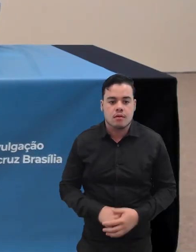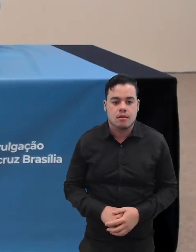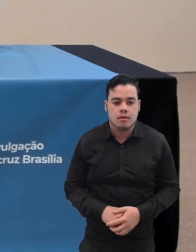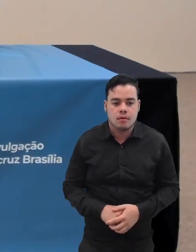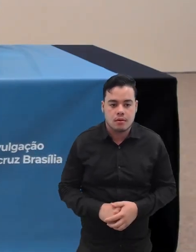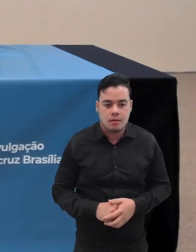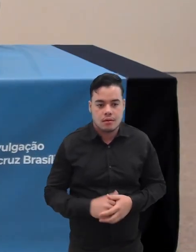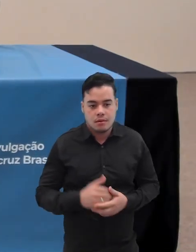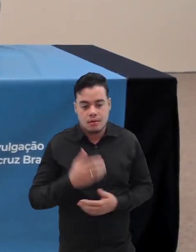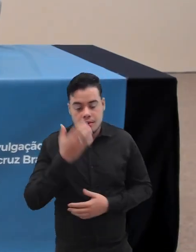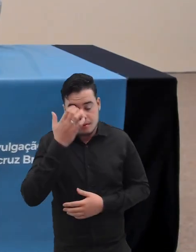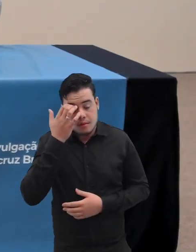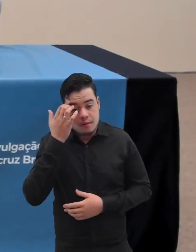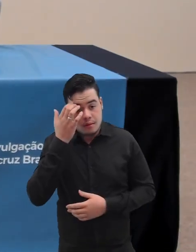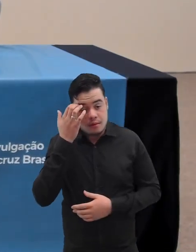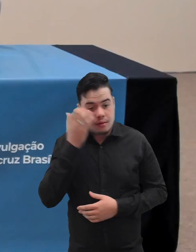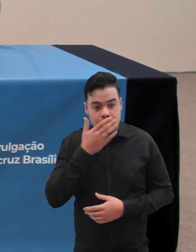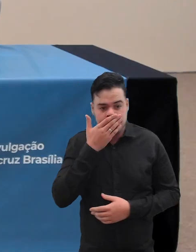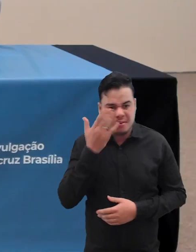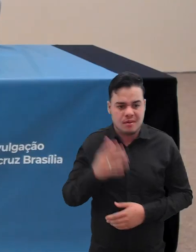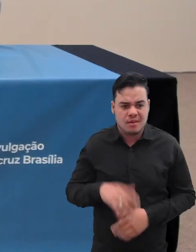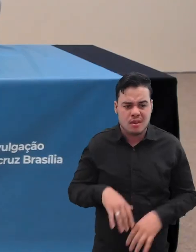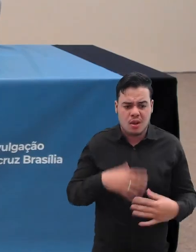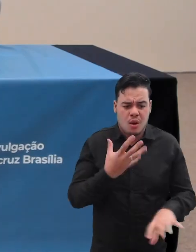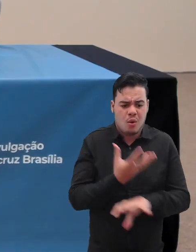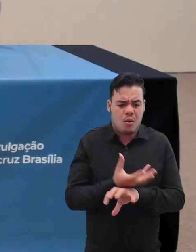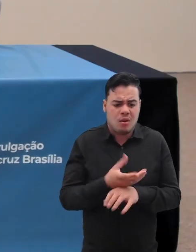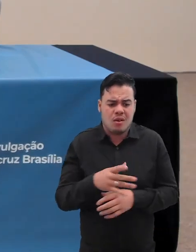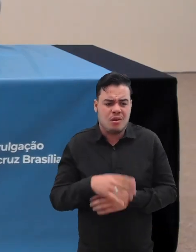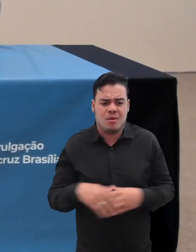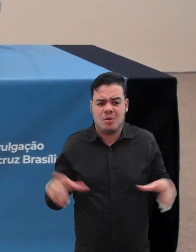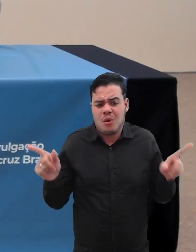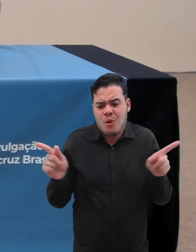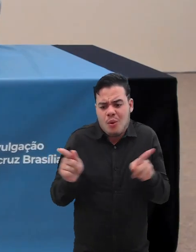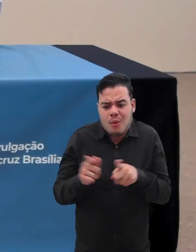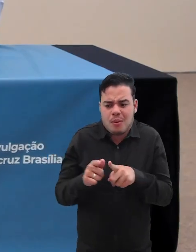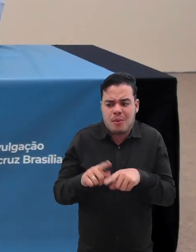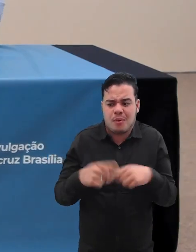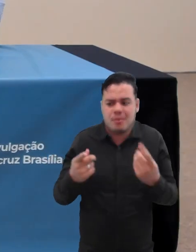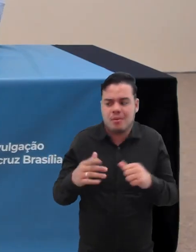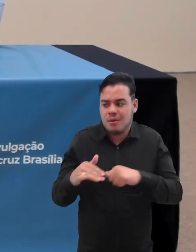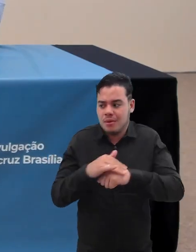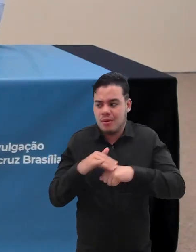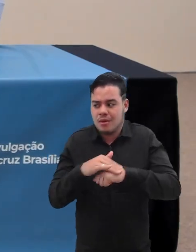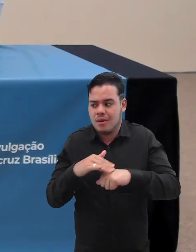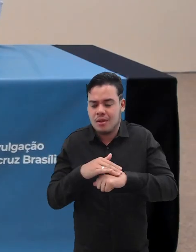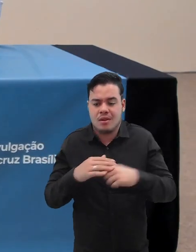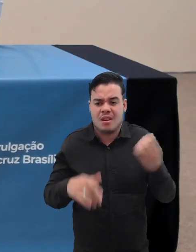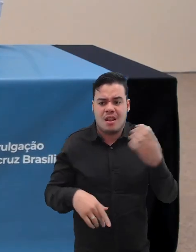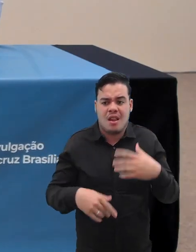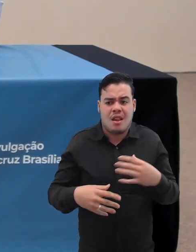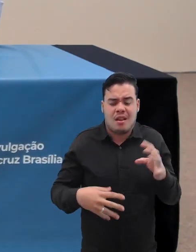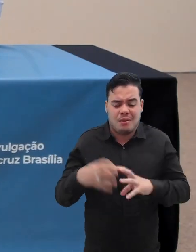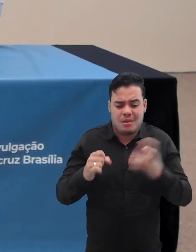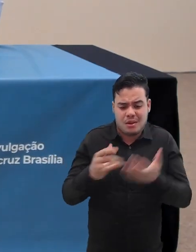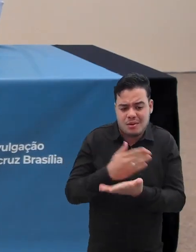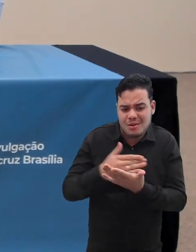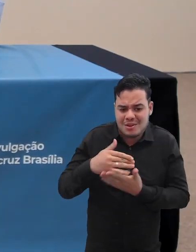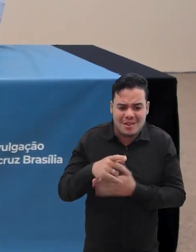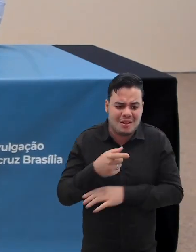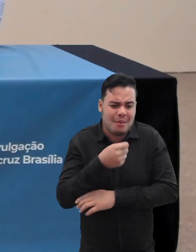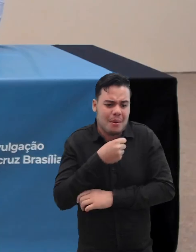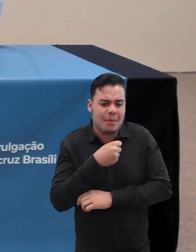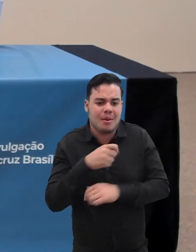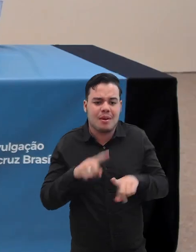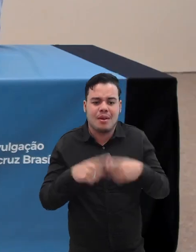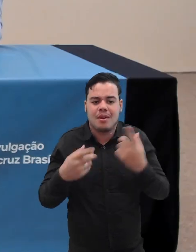olha só. Essa matéria está muito curta, só tem um ventilador. Não, mas o assunto, eu ficava brigando, né, para conseguir mais espaço no jornal.